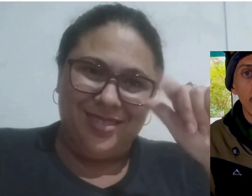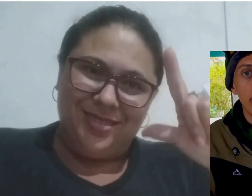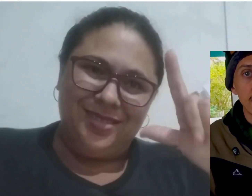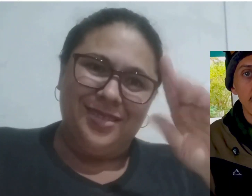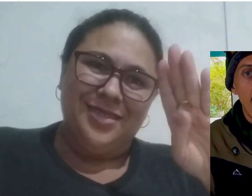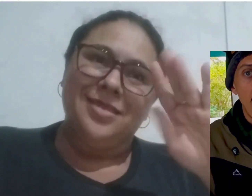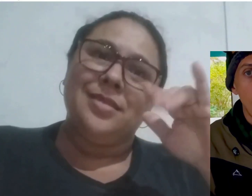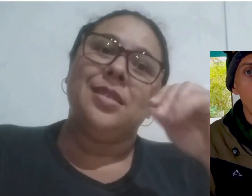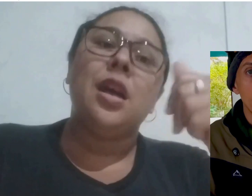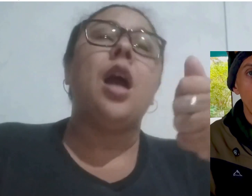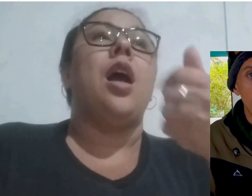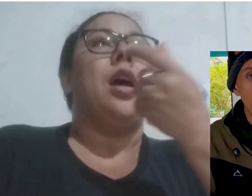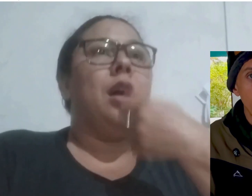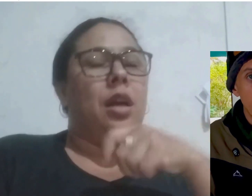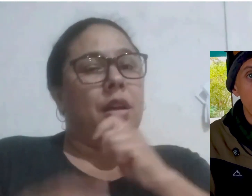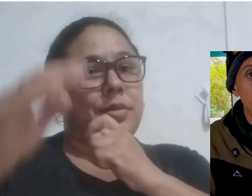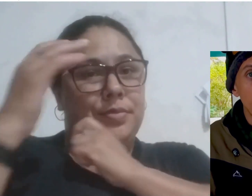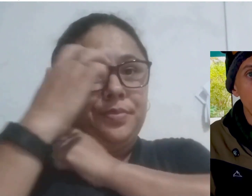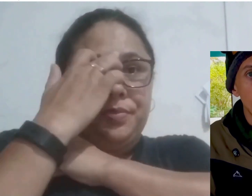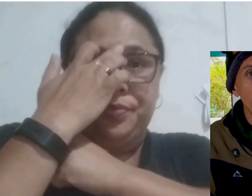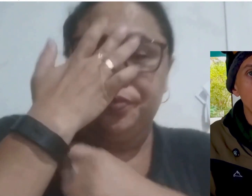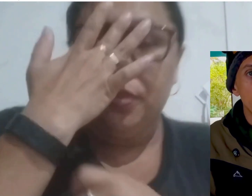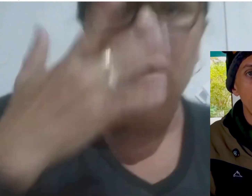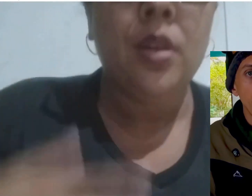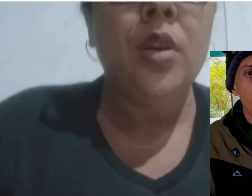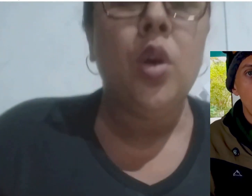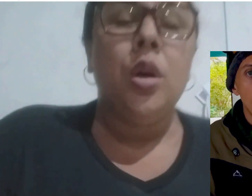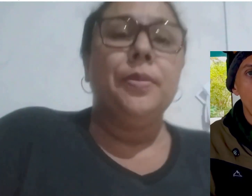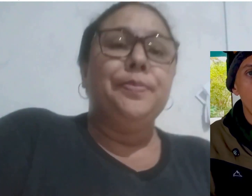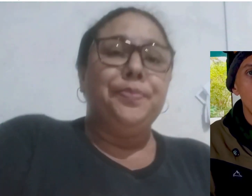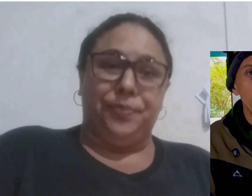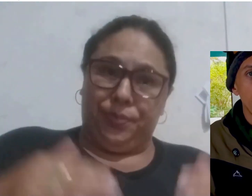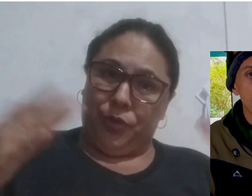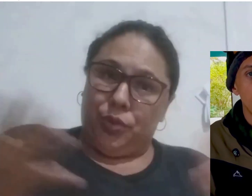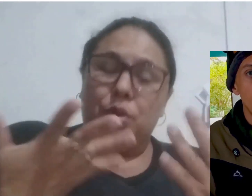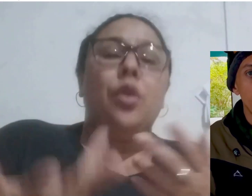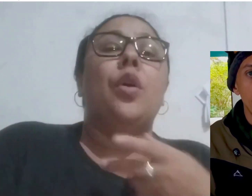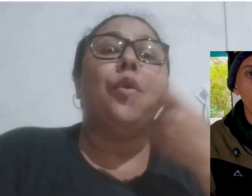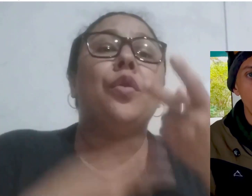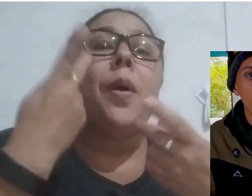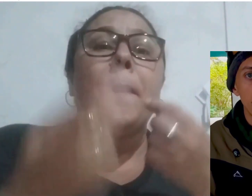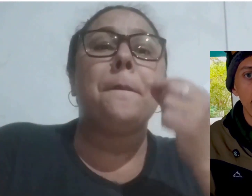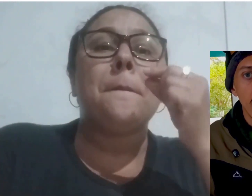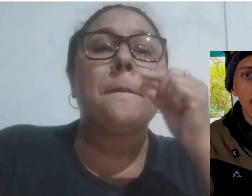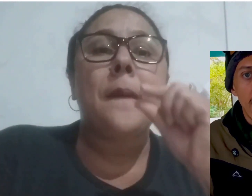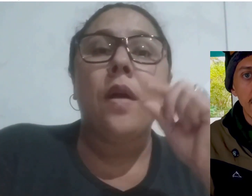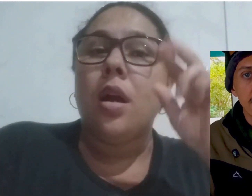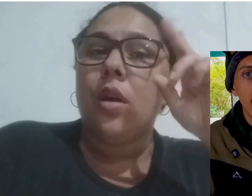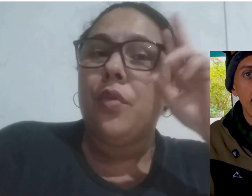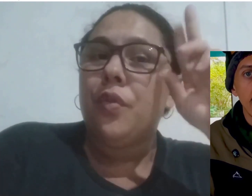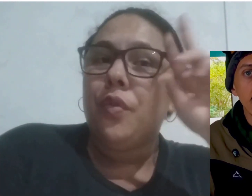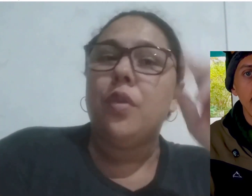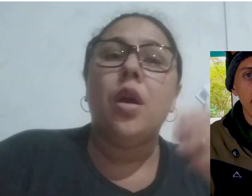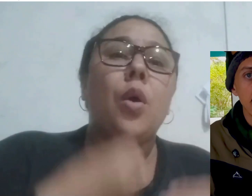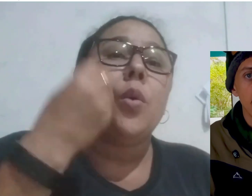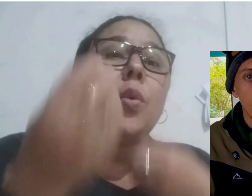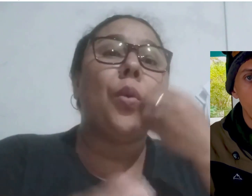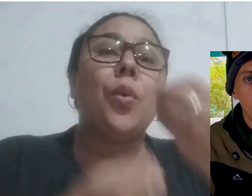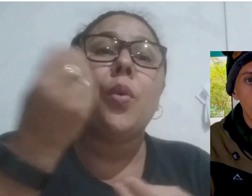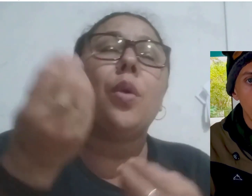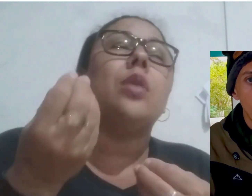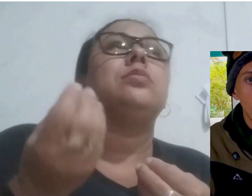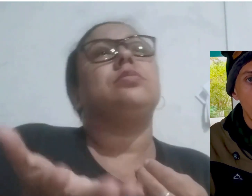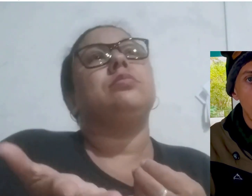aprender a Libras há algum tempo, queria muito ter uma comunicação, queria muito ter essa